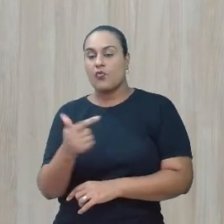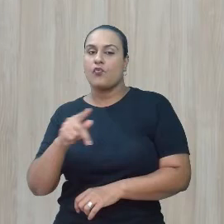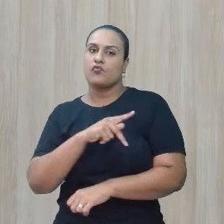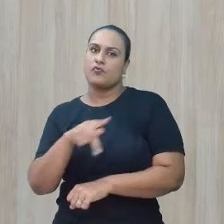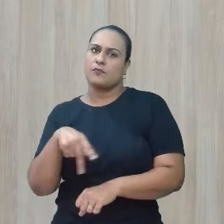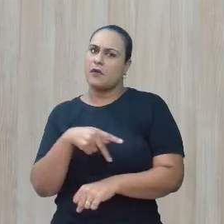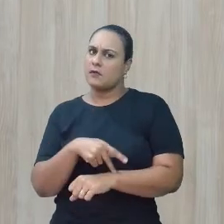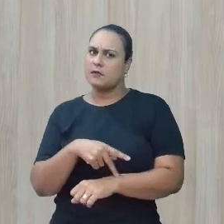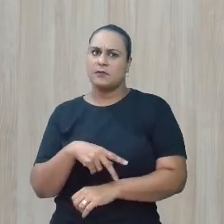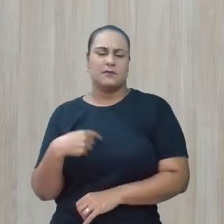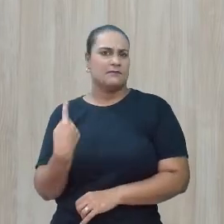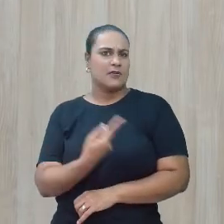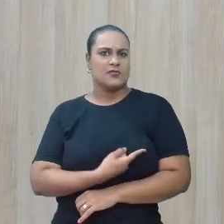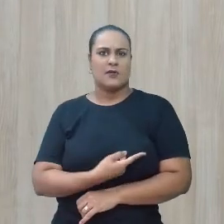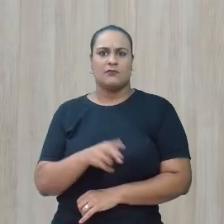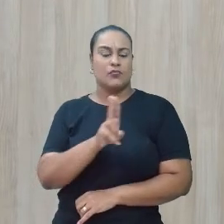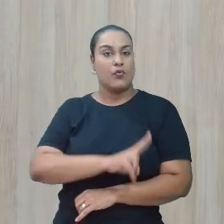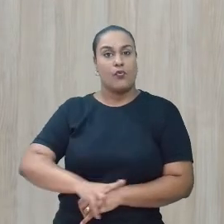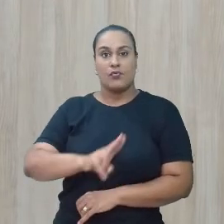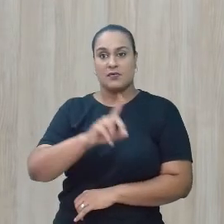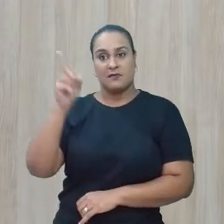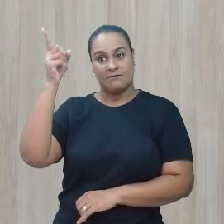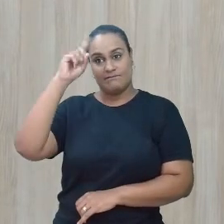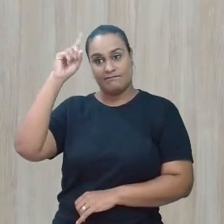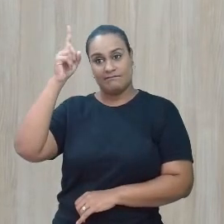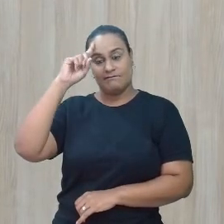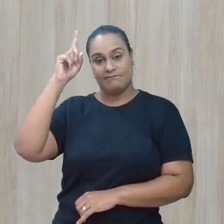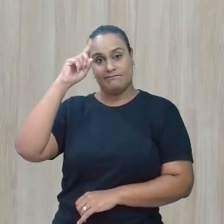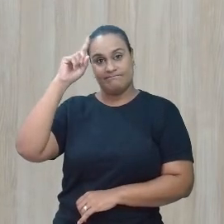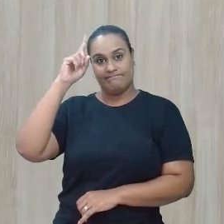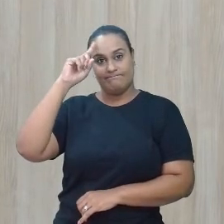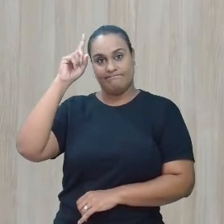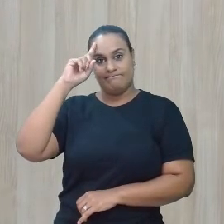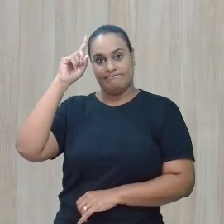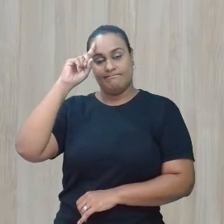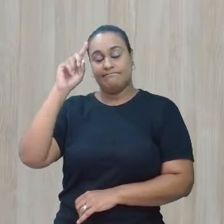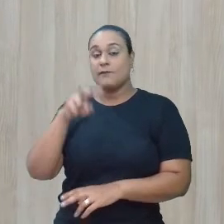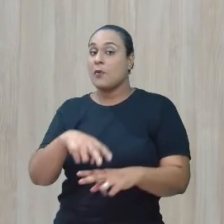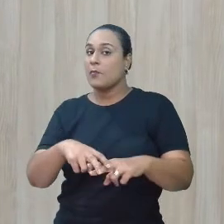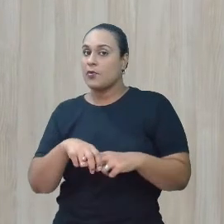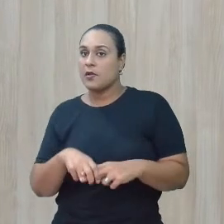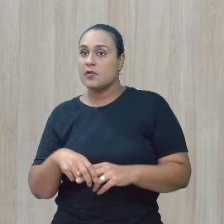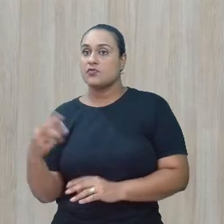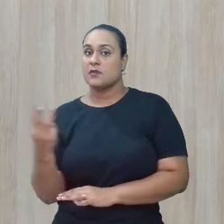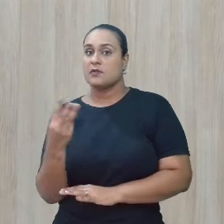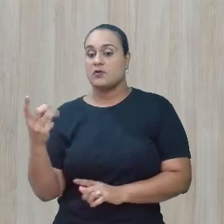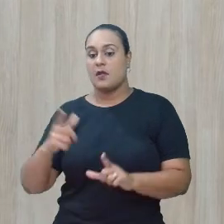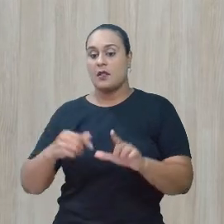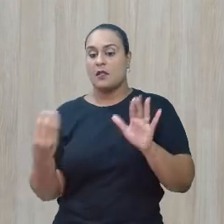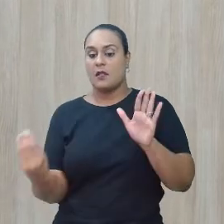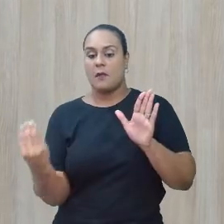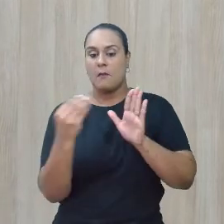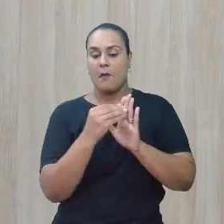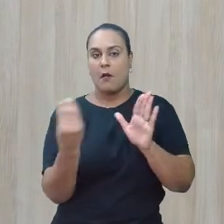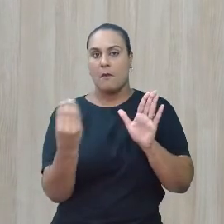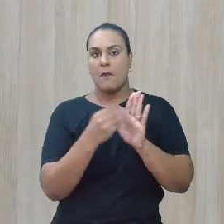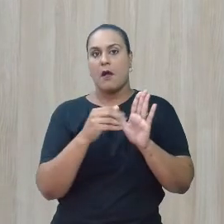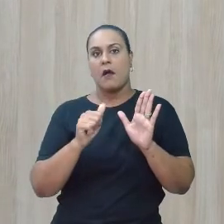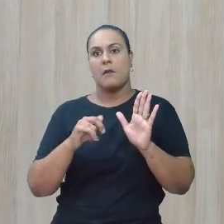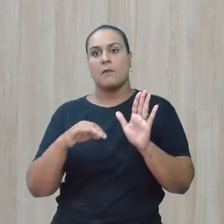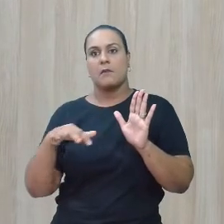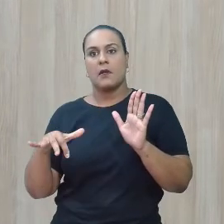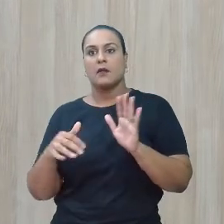é natural que queira-se colocar isso também no nosso vocabulário, tá certo? Então, palavras